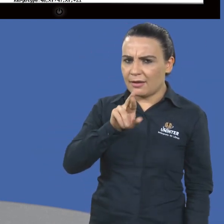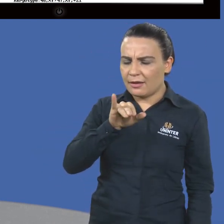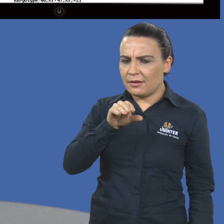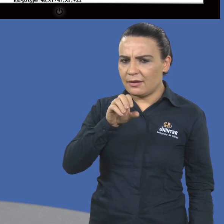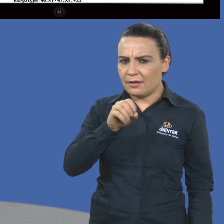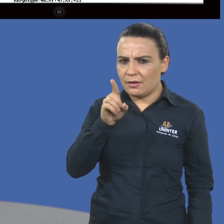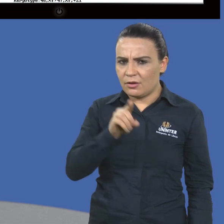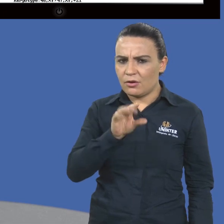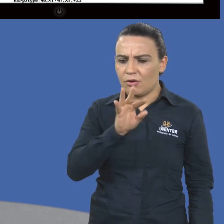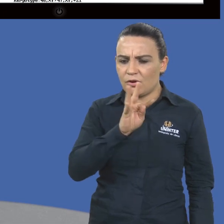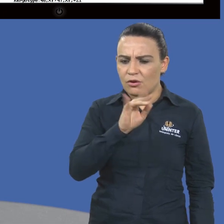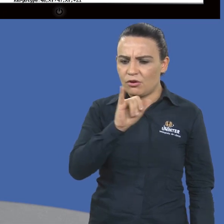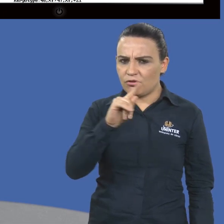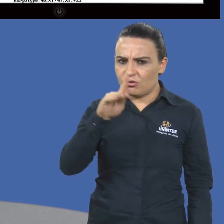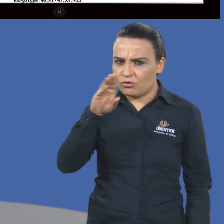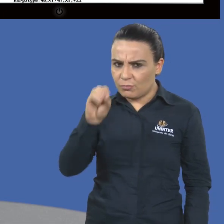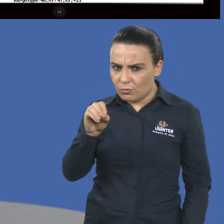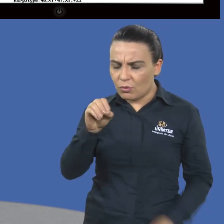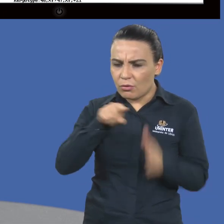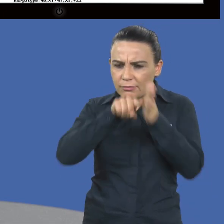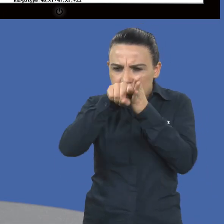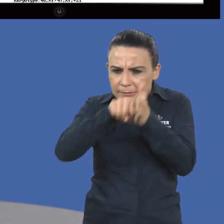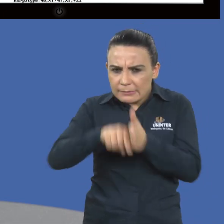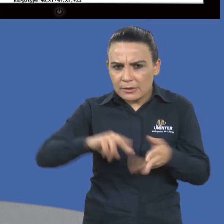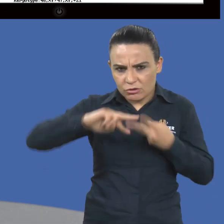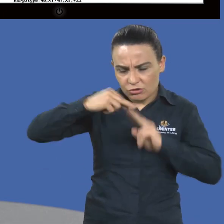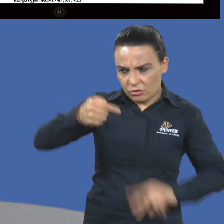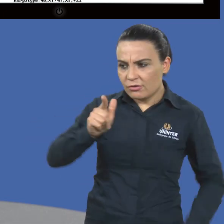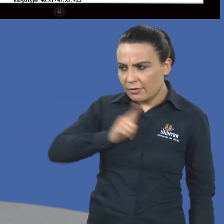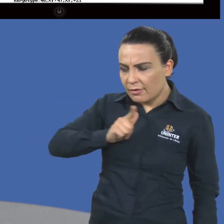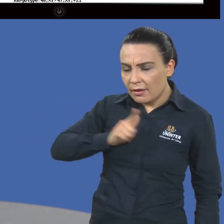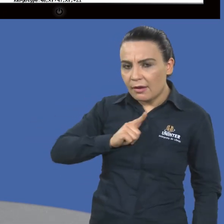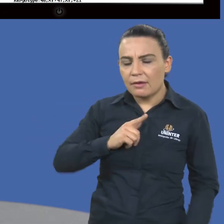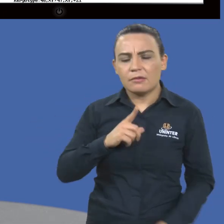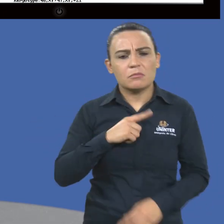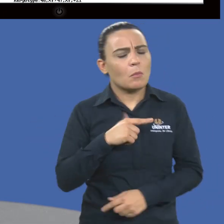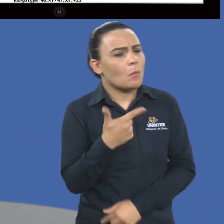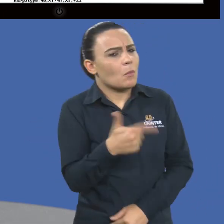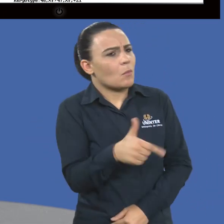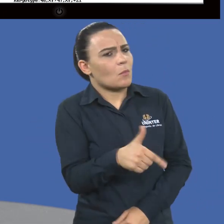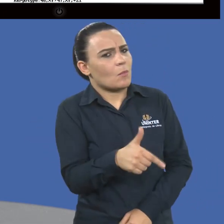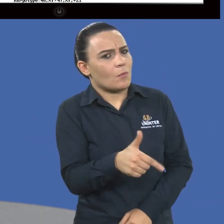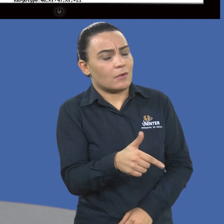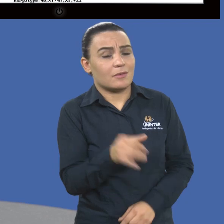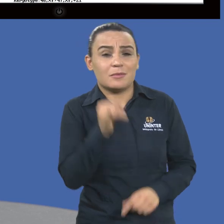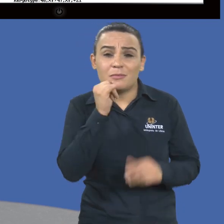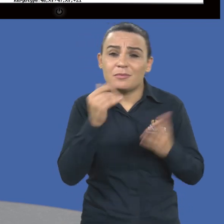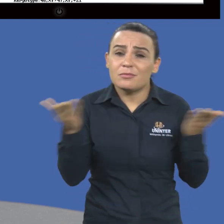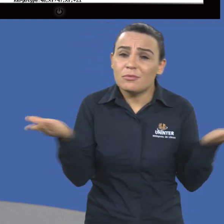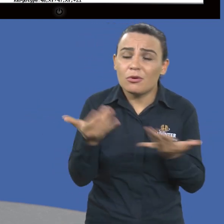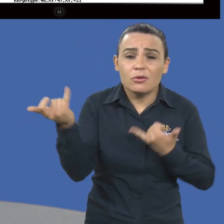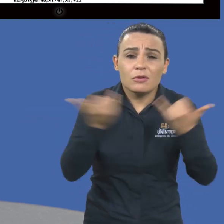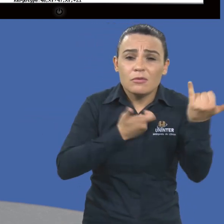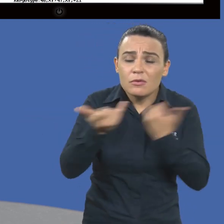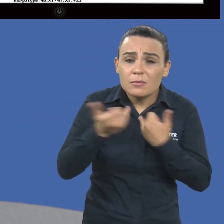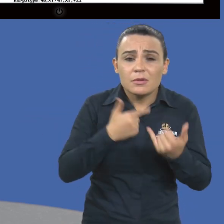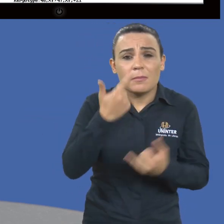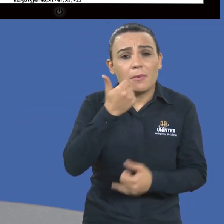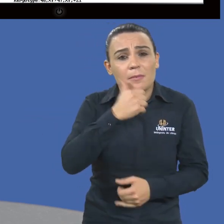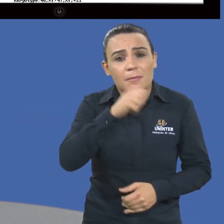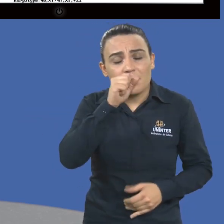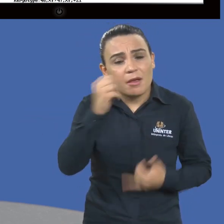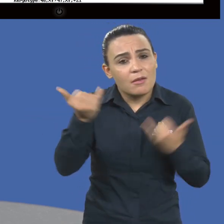a escola tem que começar a trabalhar com alguma coisa mais diferenciada. Hoje as pessoas